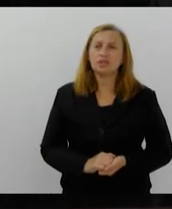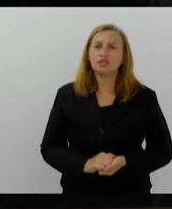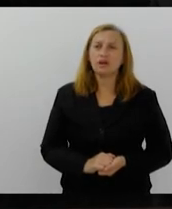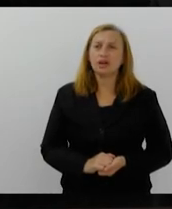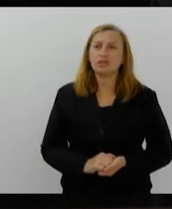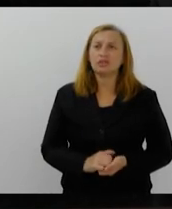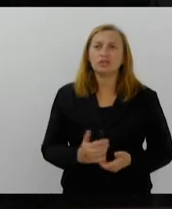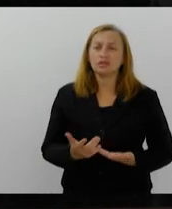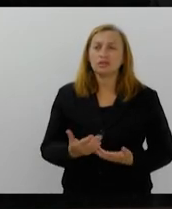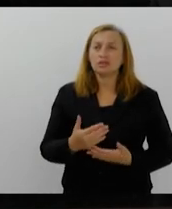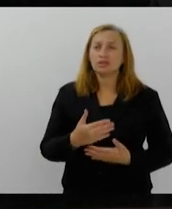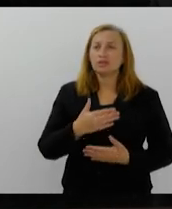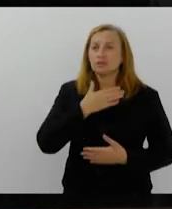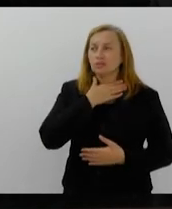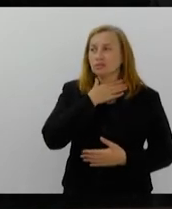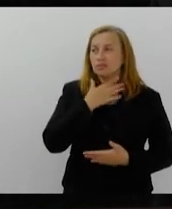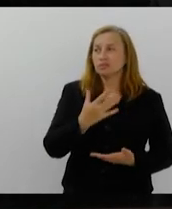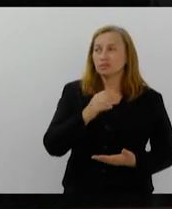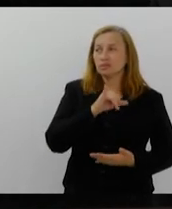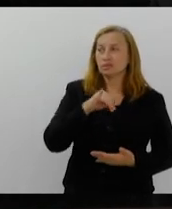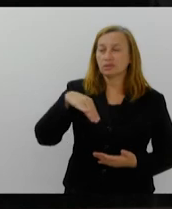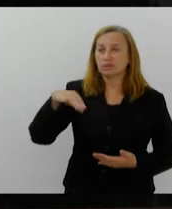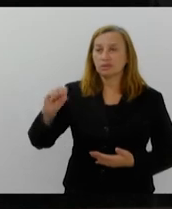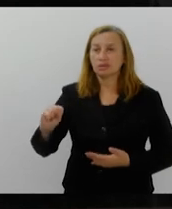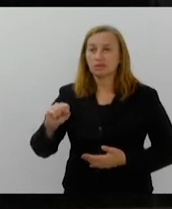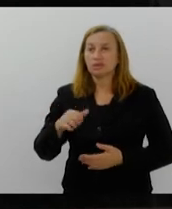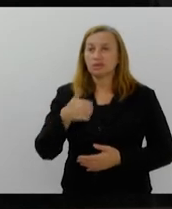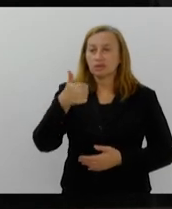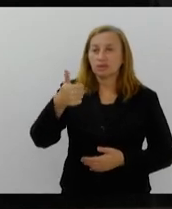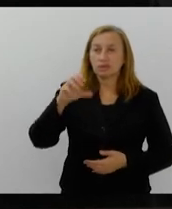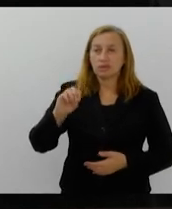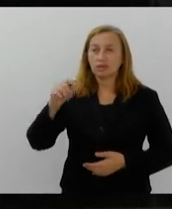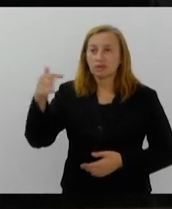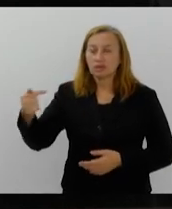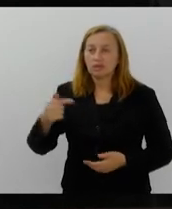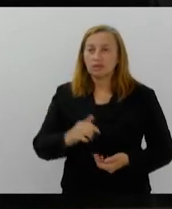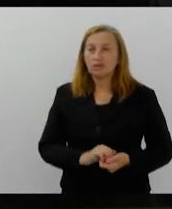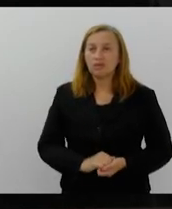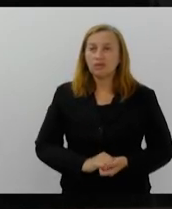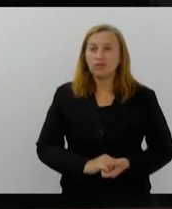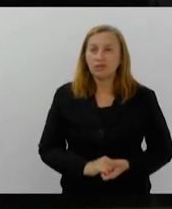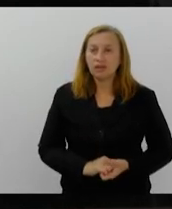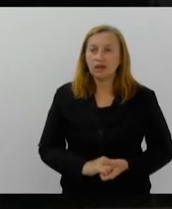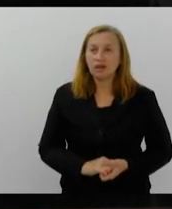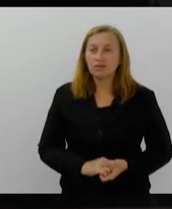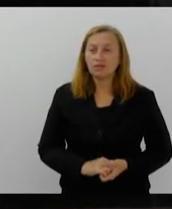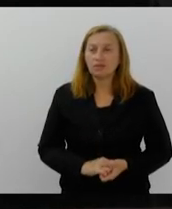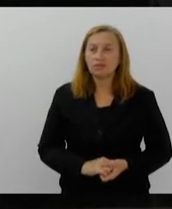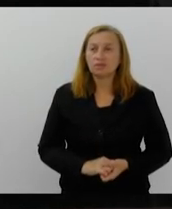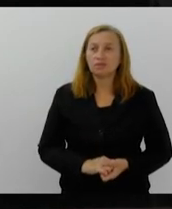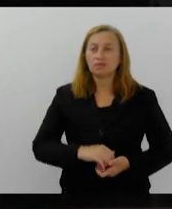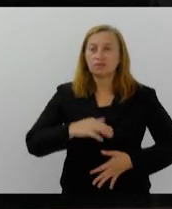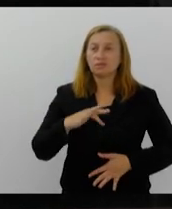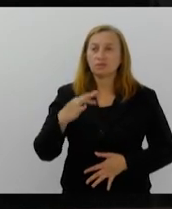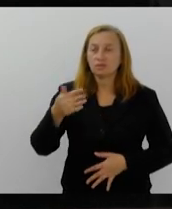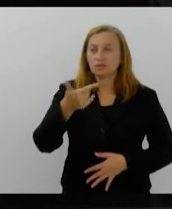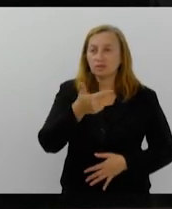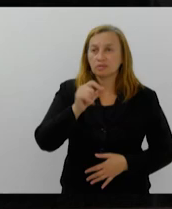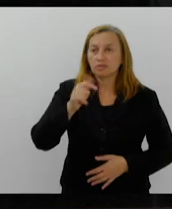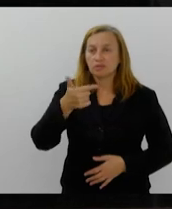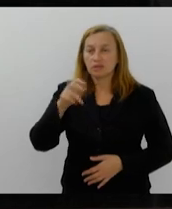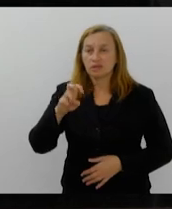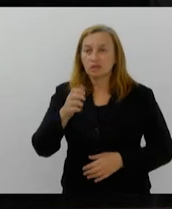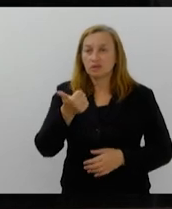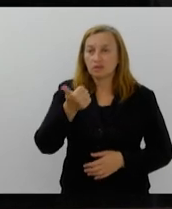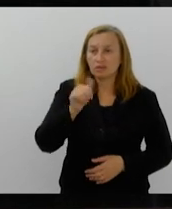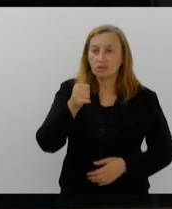um aumento de ICMS na casa dos 107, mas com o serviço da dívida previsto para 2025 em